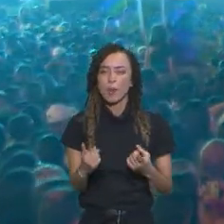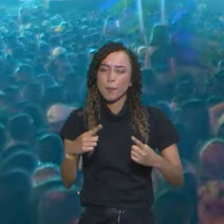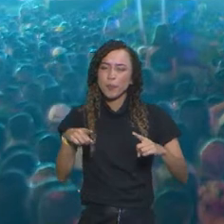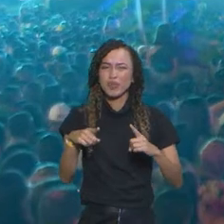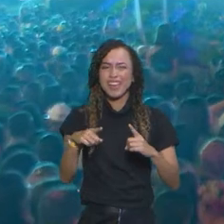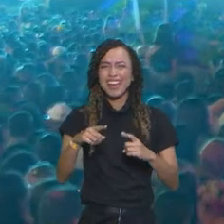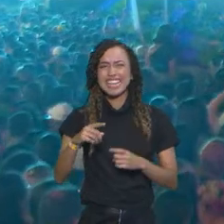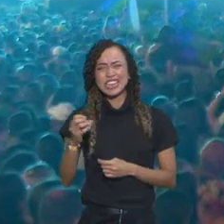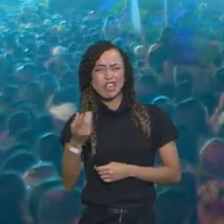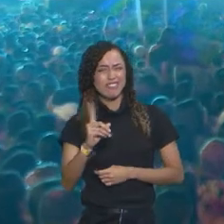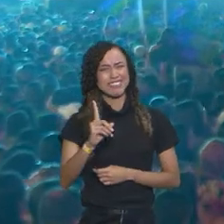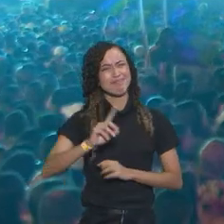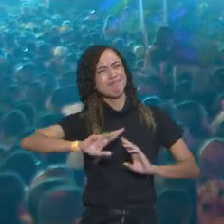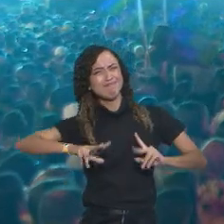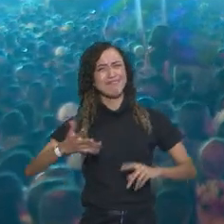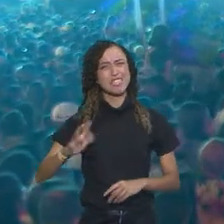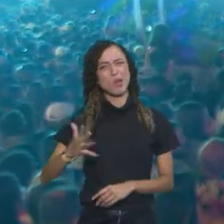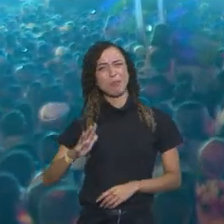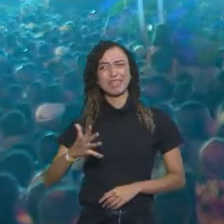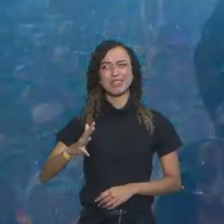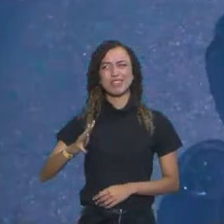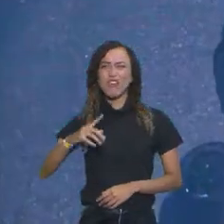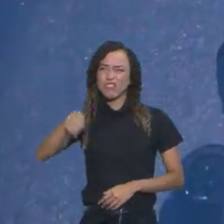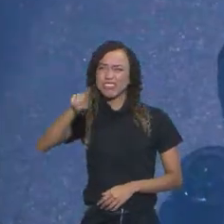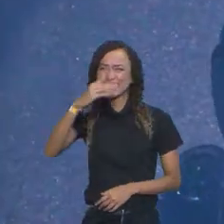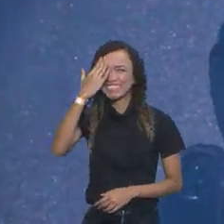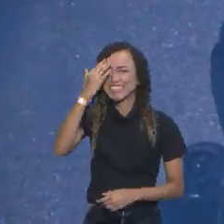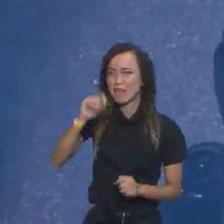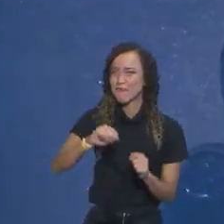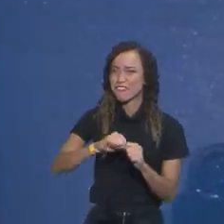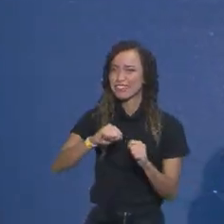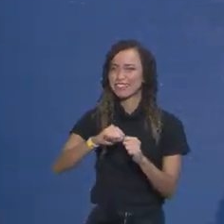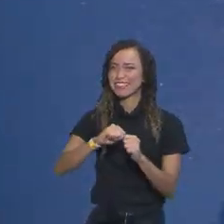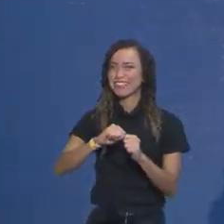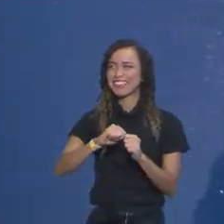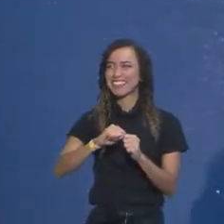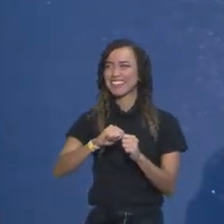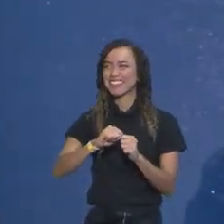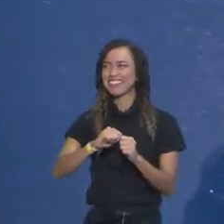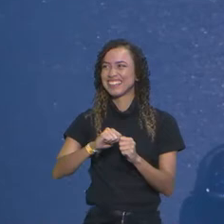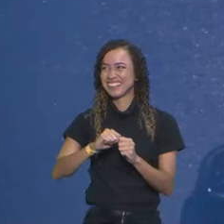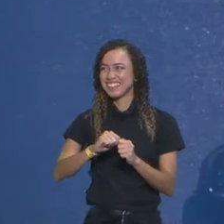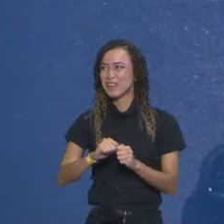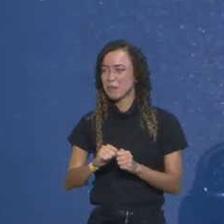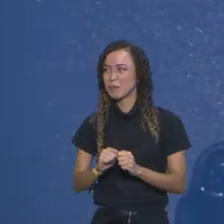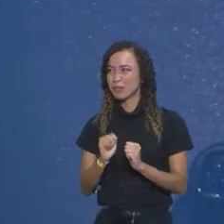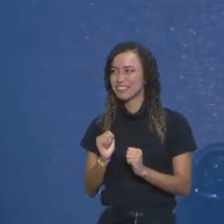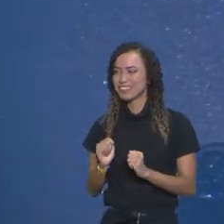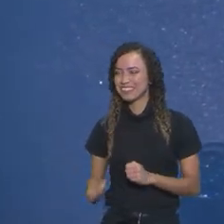vocês vão saber fazer é fácil é fácil